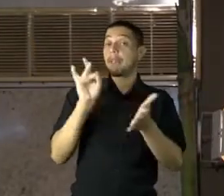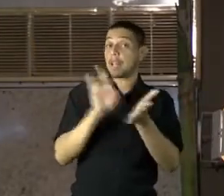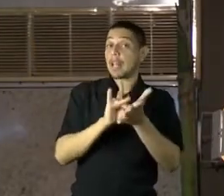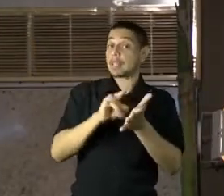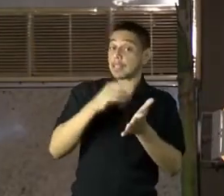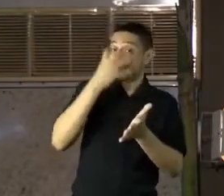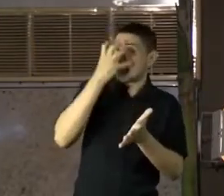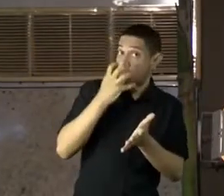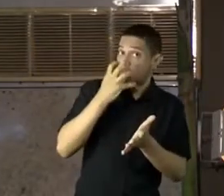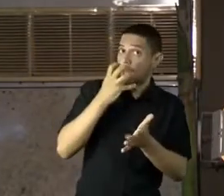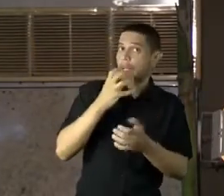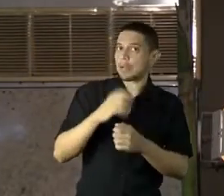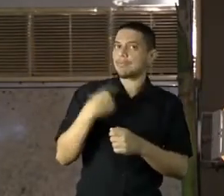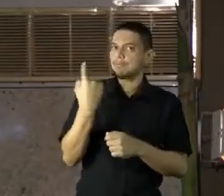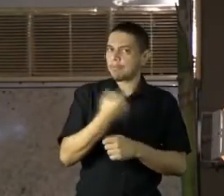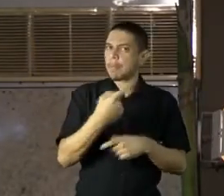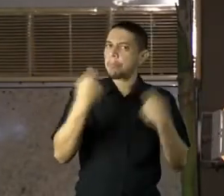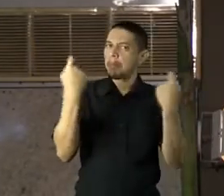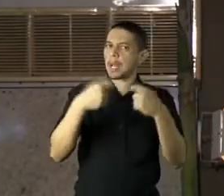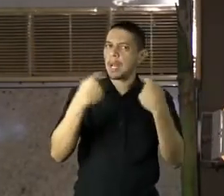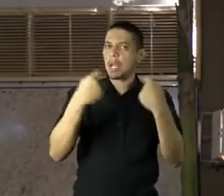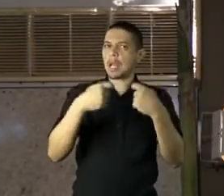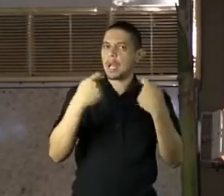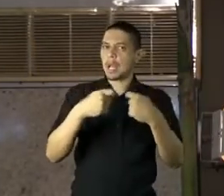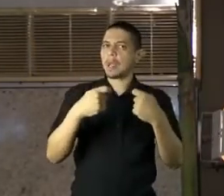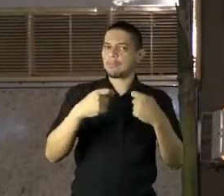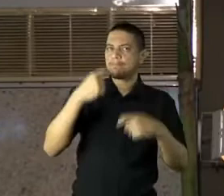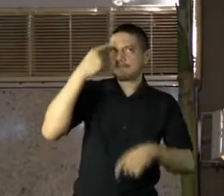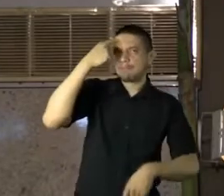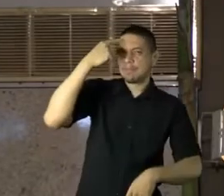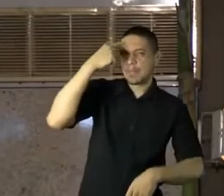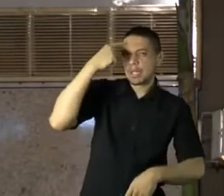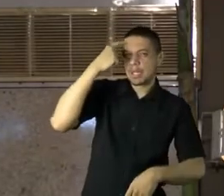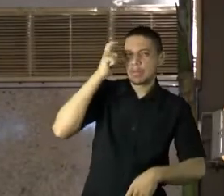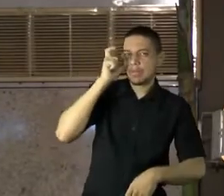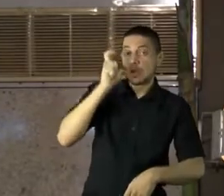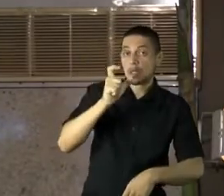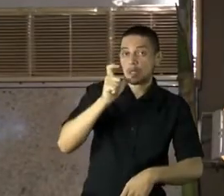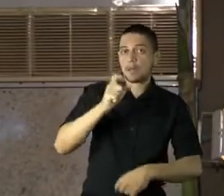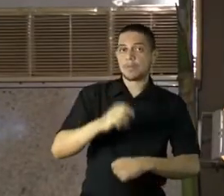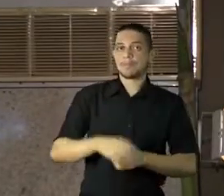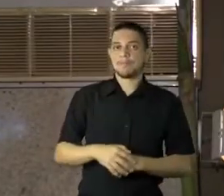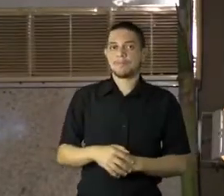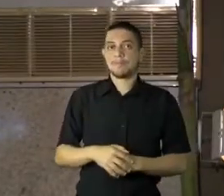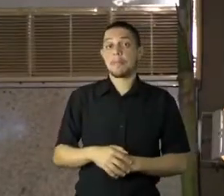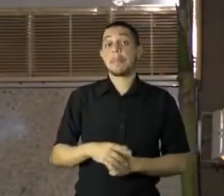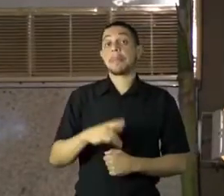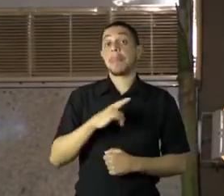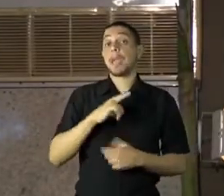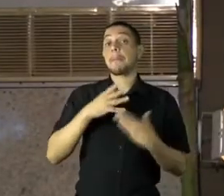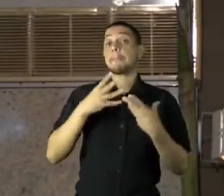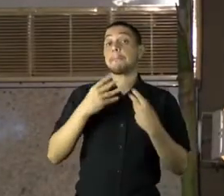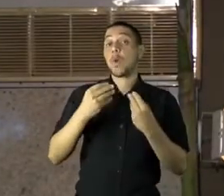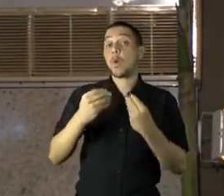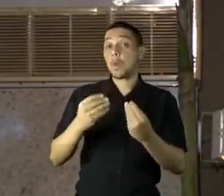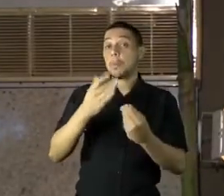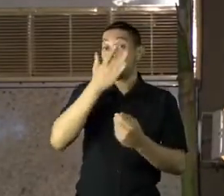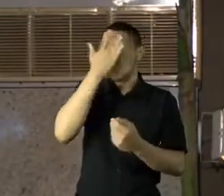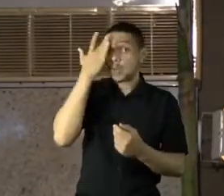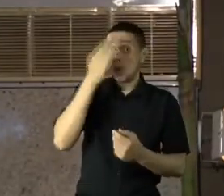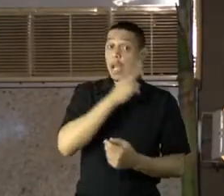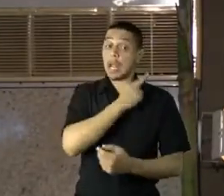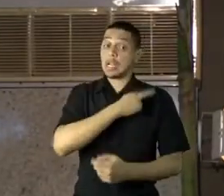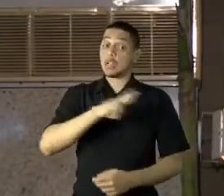muito séria e nós precisamos considerar com atenção existem muitas pessoas religiosas